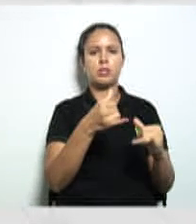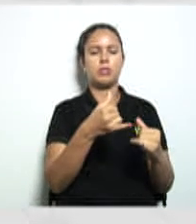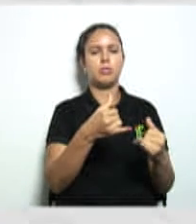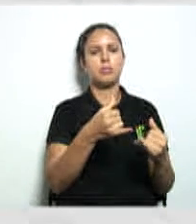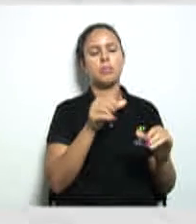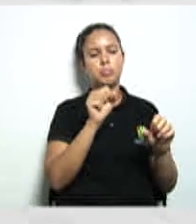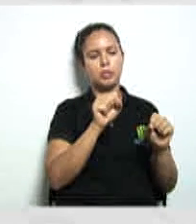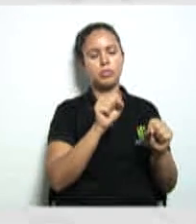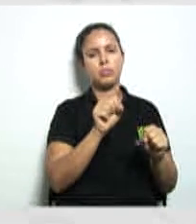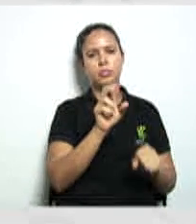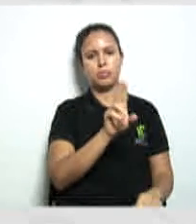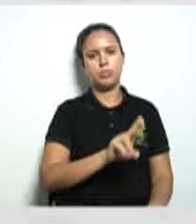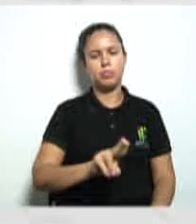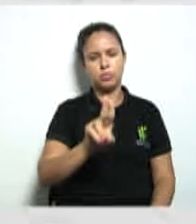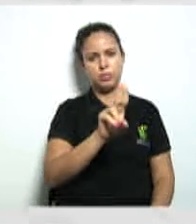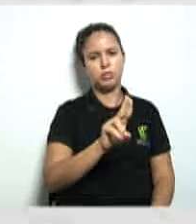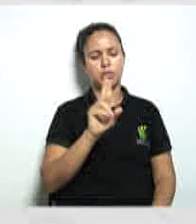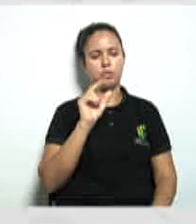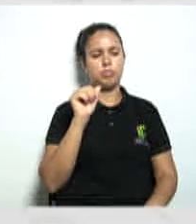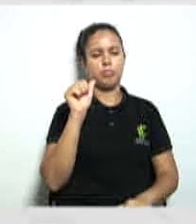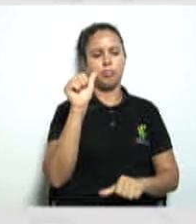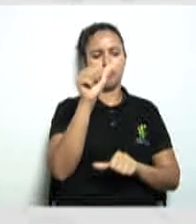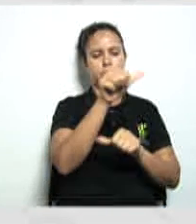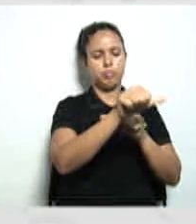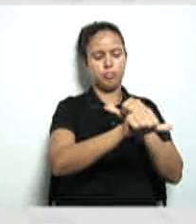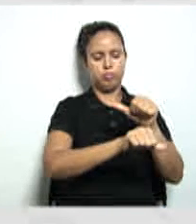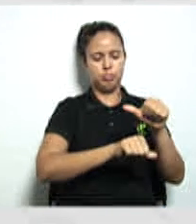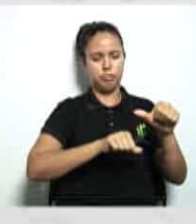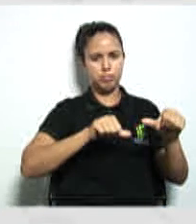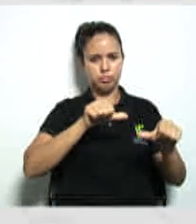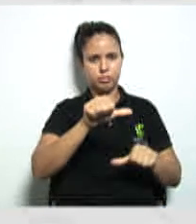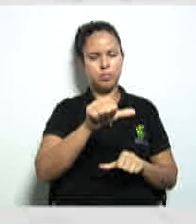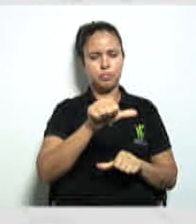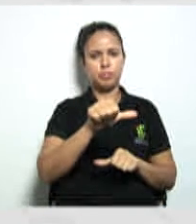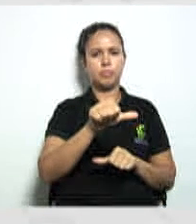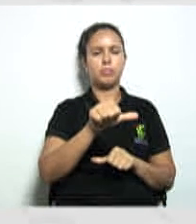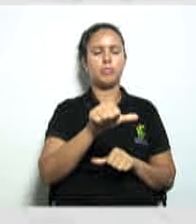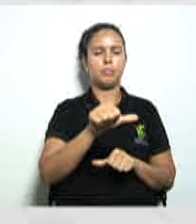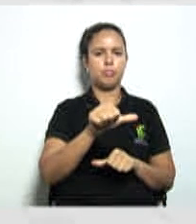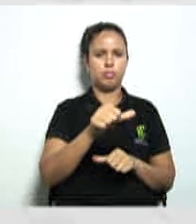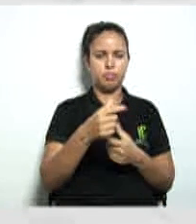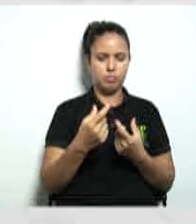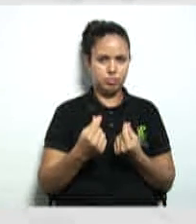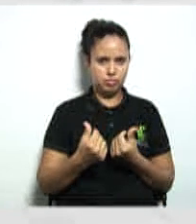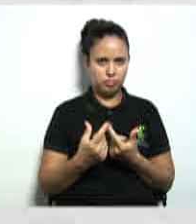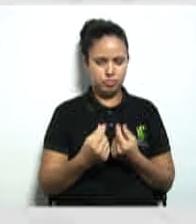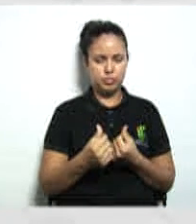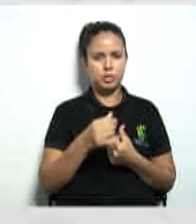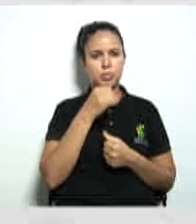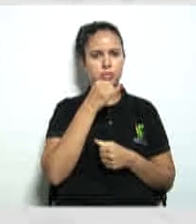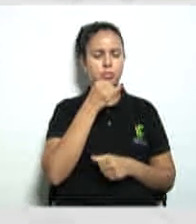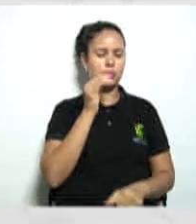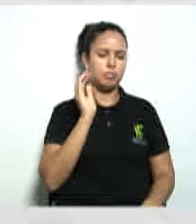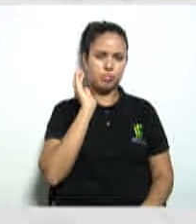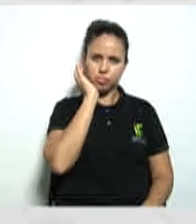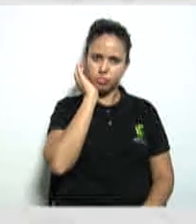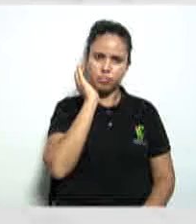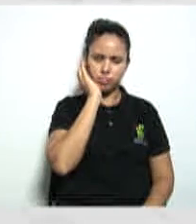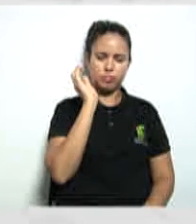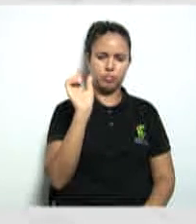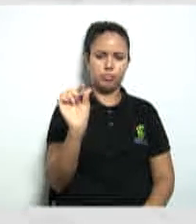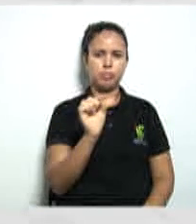pode ser usada para monetização, que é aquele exemplo da sementinha lá do açaí. Quando as